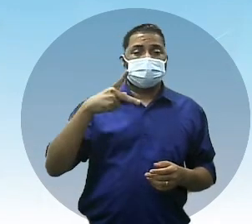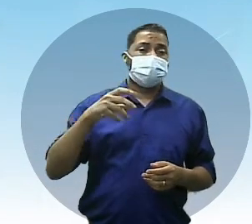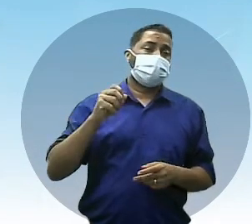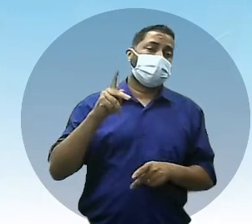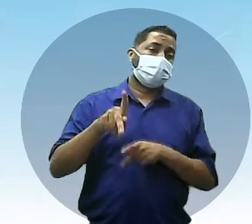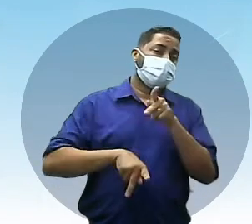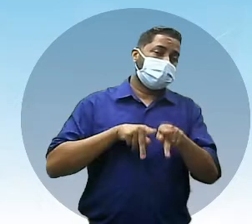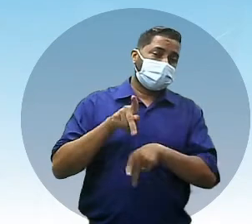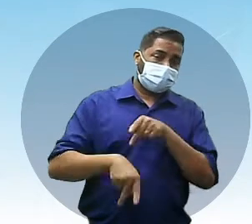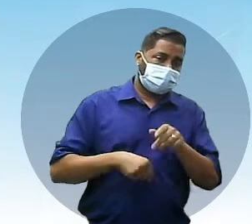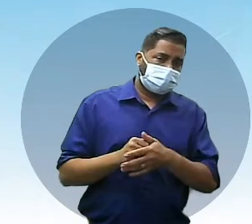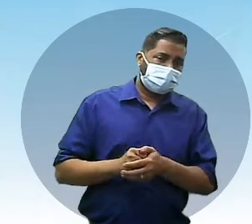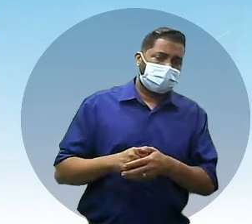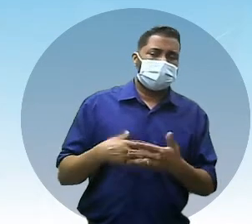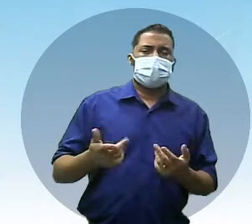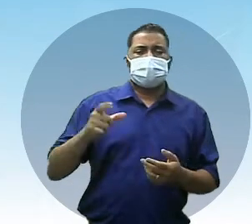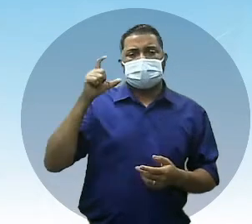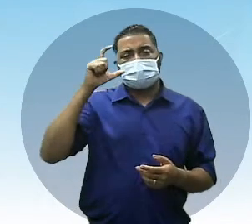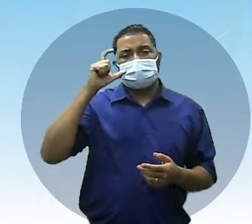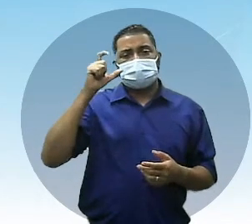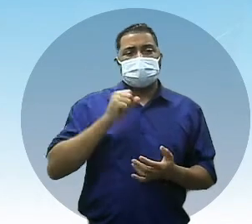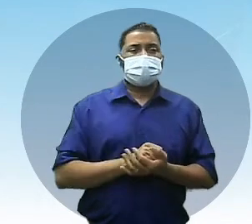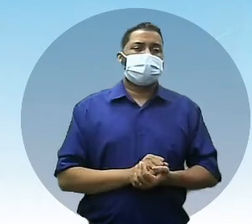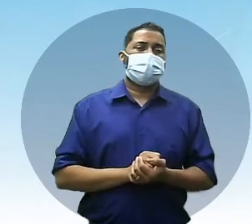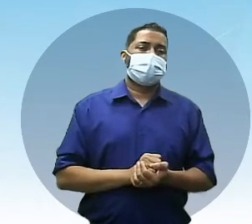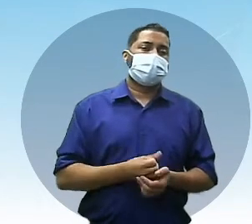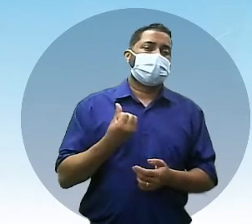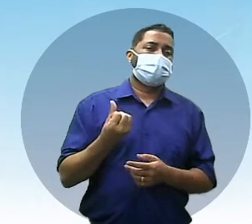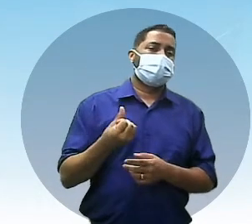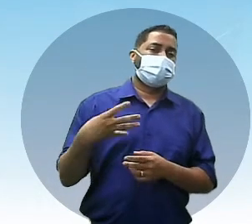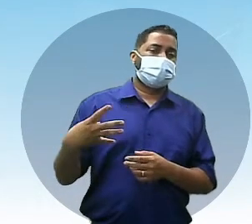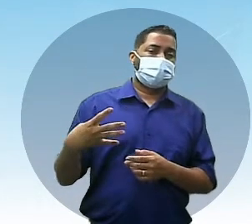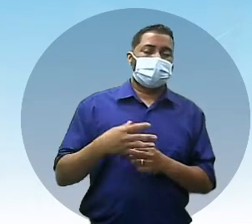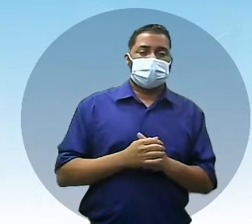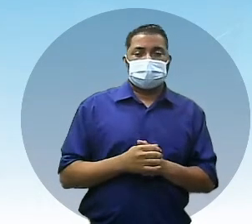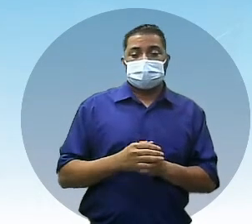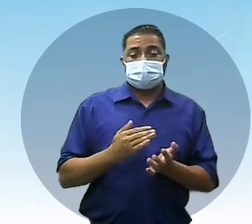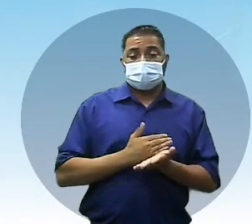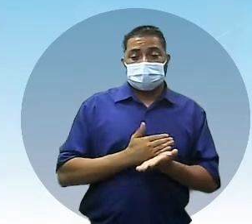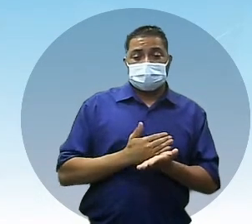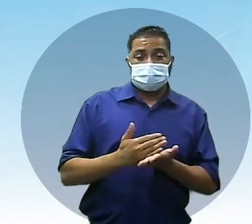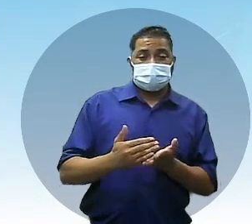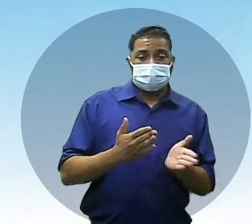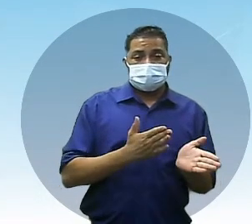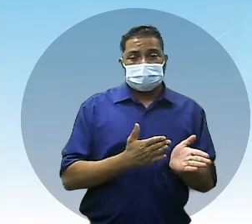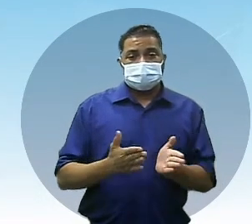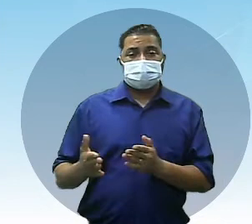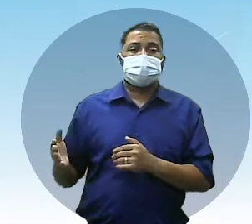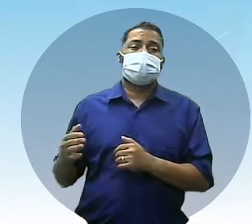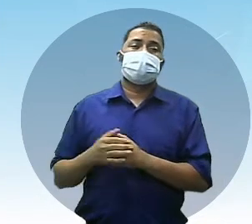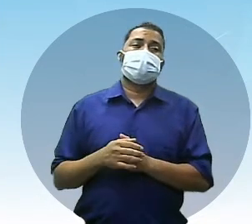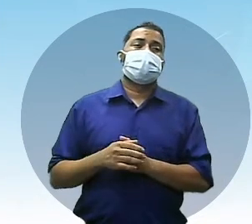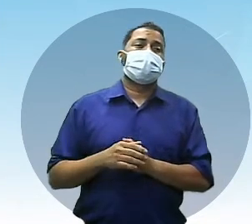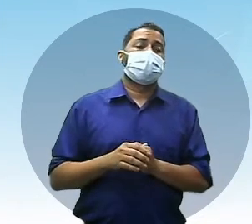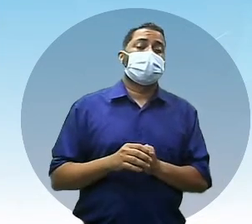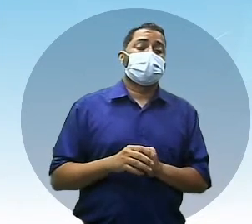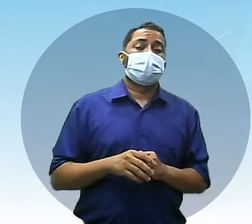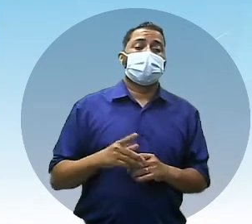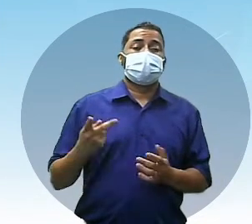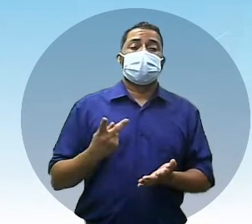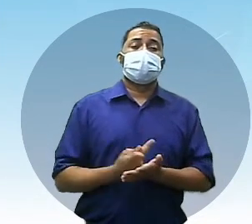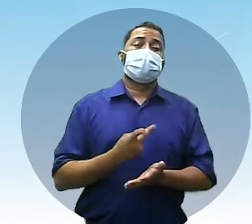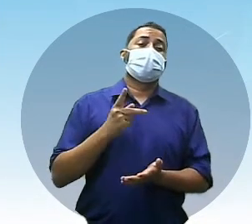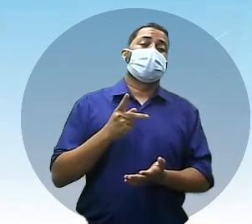bem? O que é interessante, em primeiro lugar, 64, início do período ditatorial, é quando